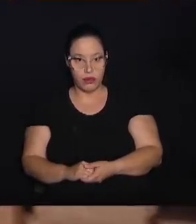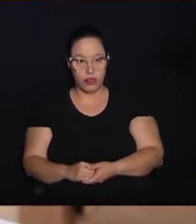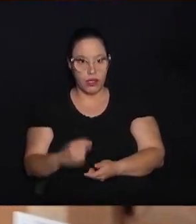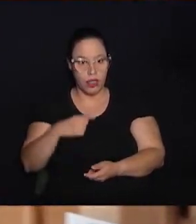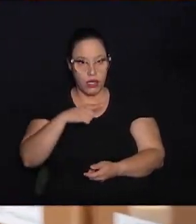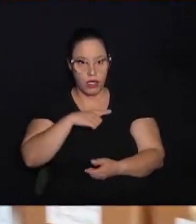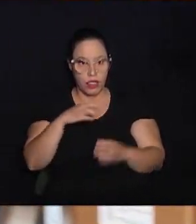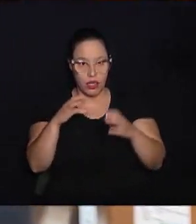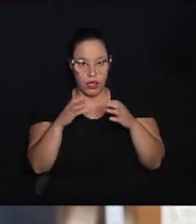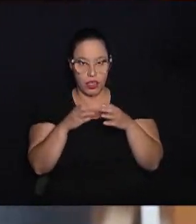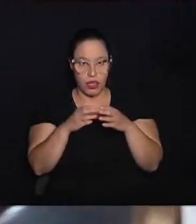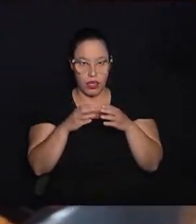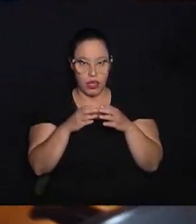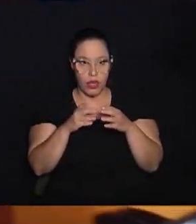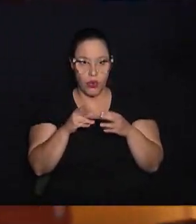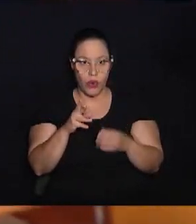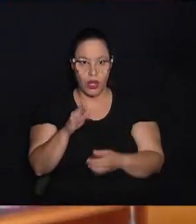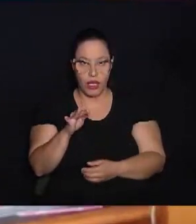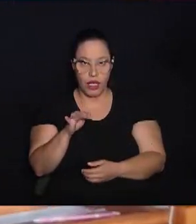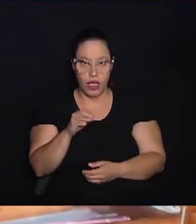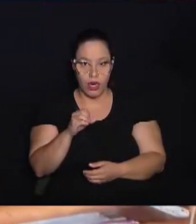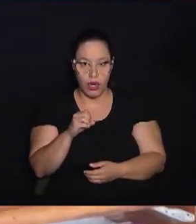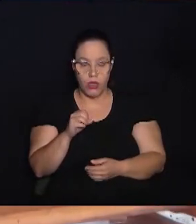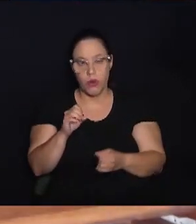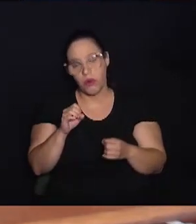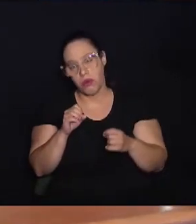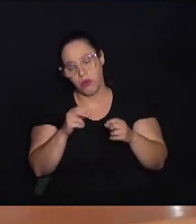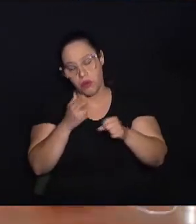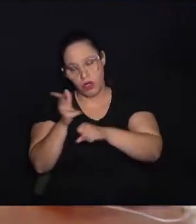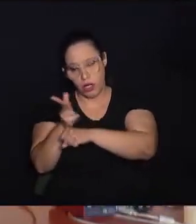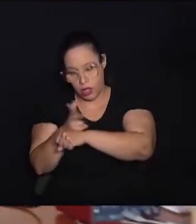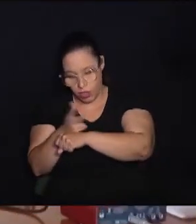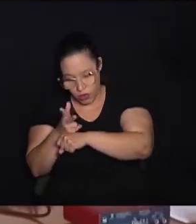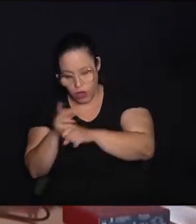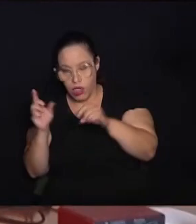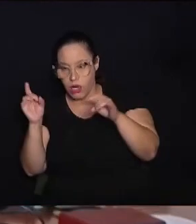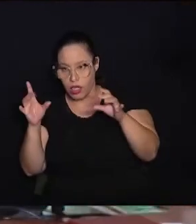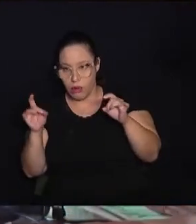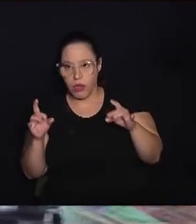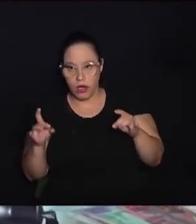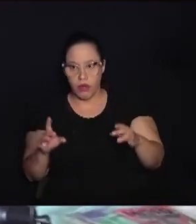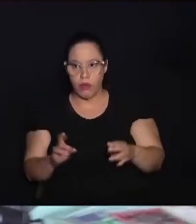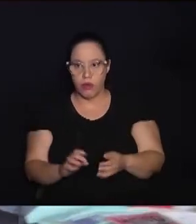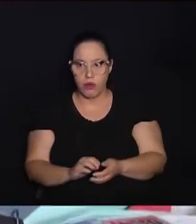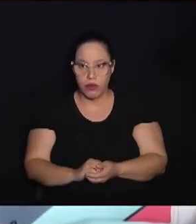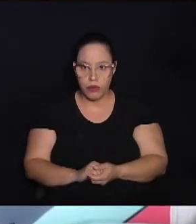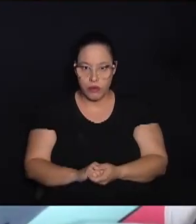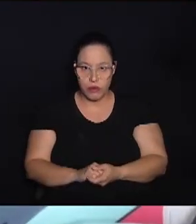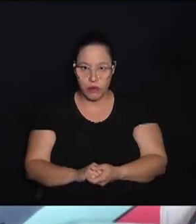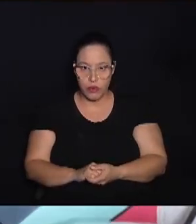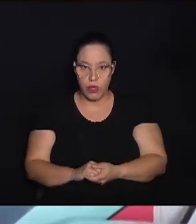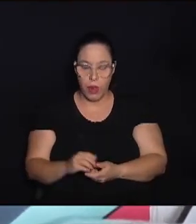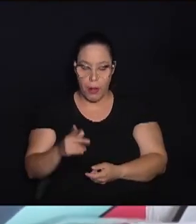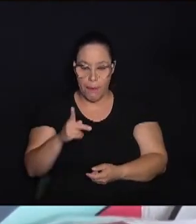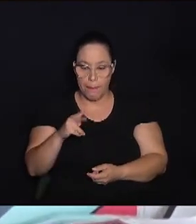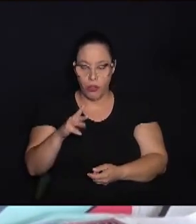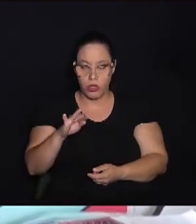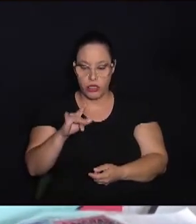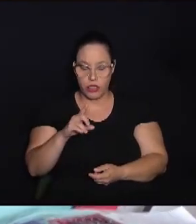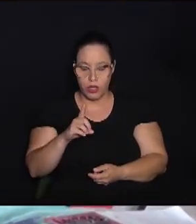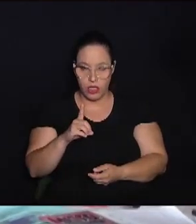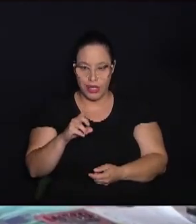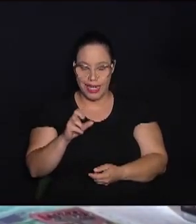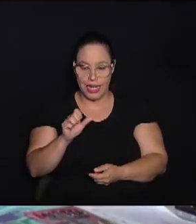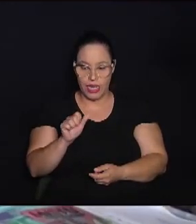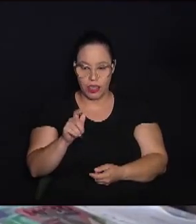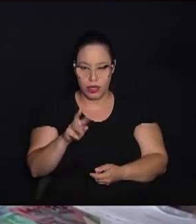fazer eh alguma gravação específica a gente precisa fazer inclusive gravação de um podcast que vai começar em